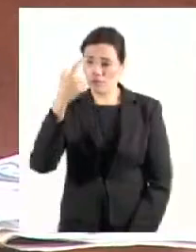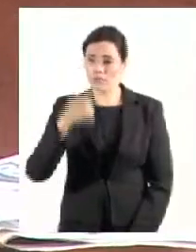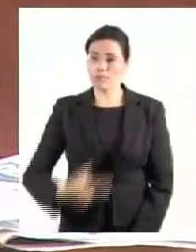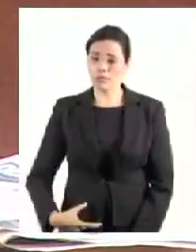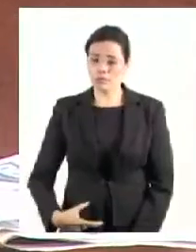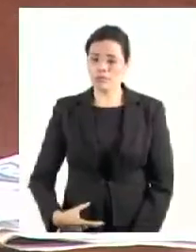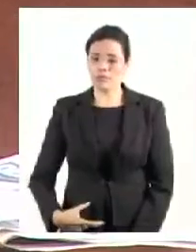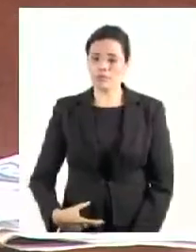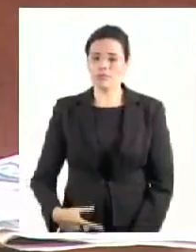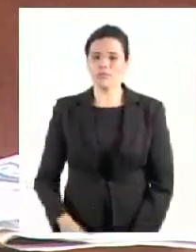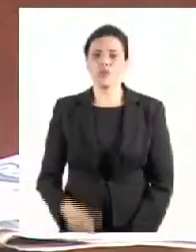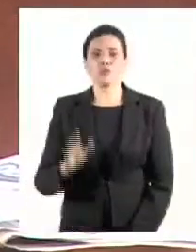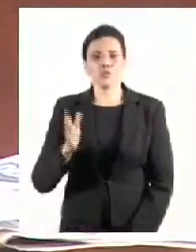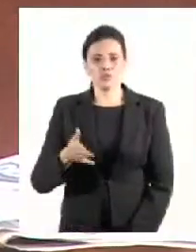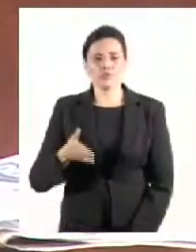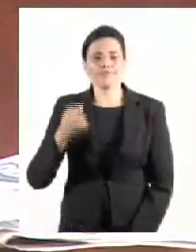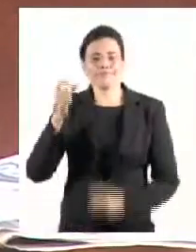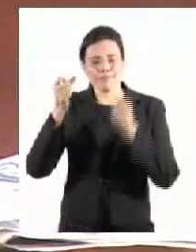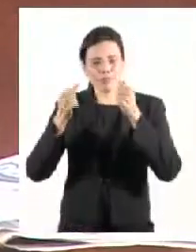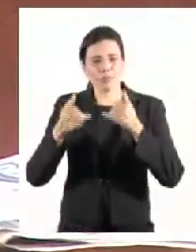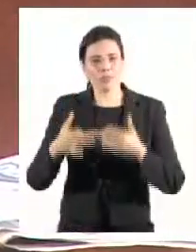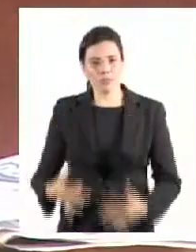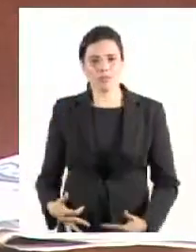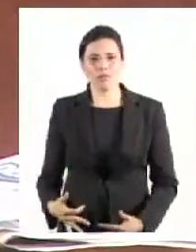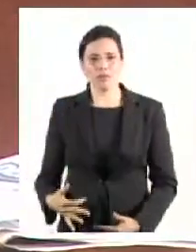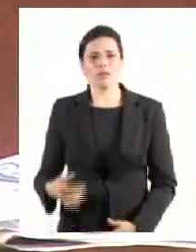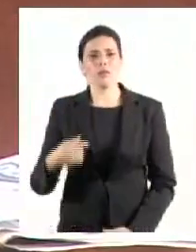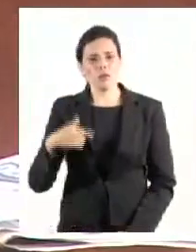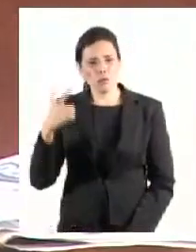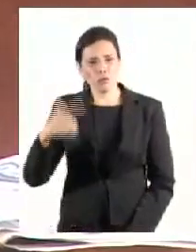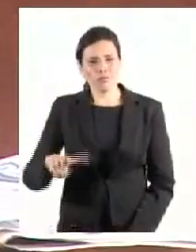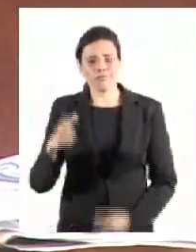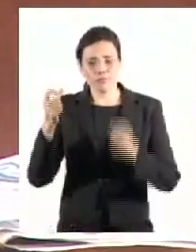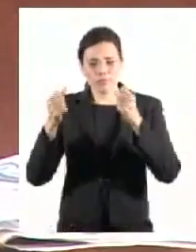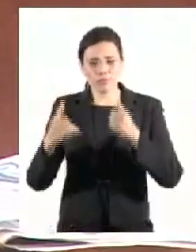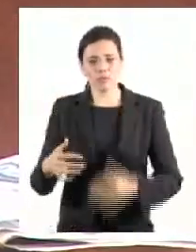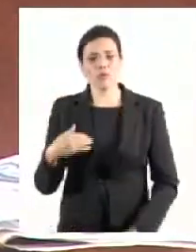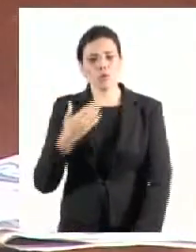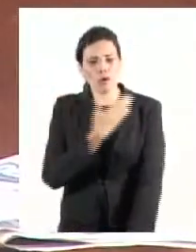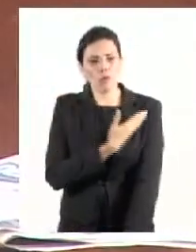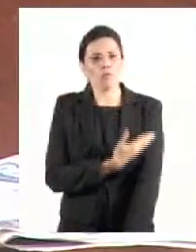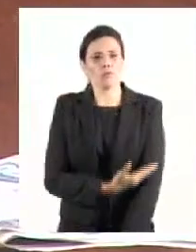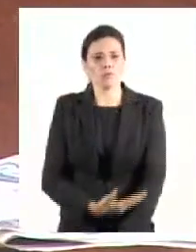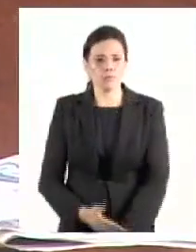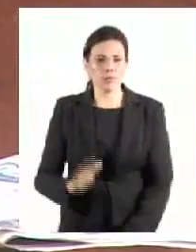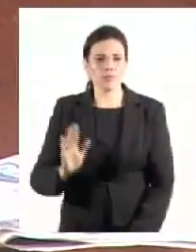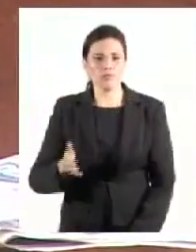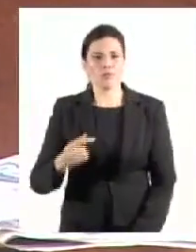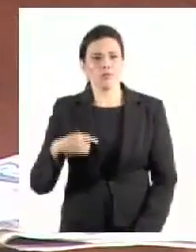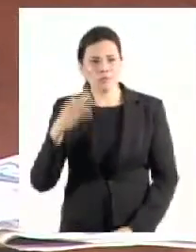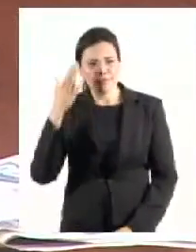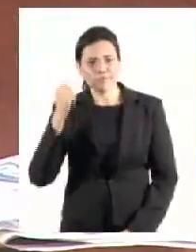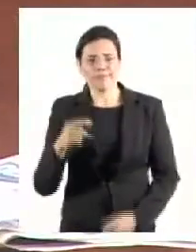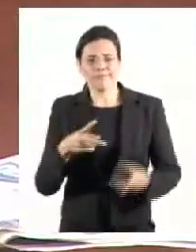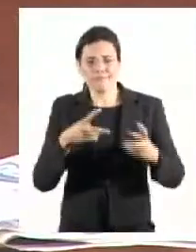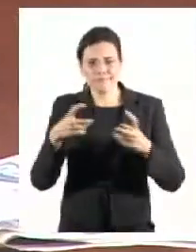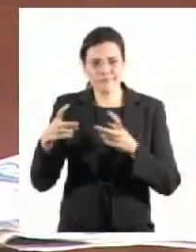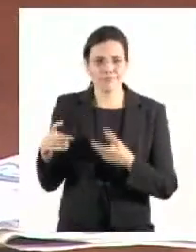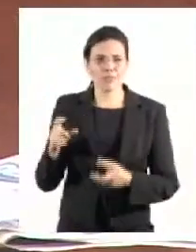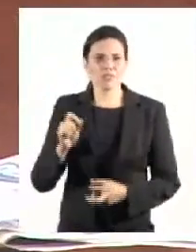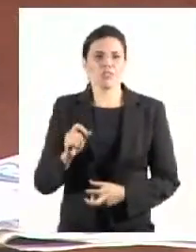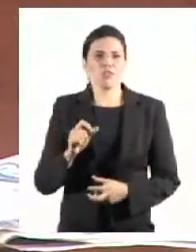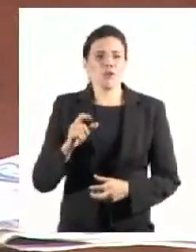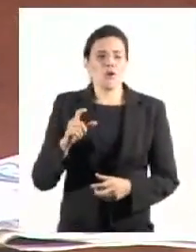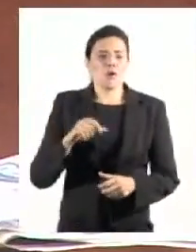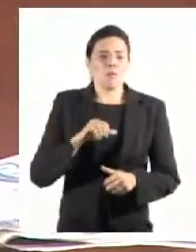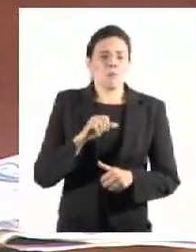e repito, muito acostumada com deputados desse estilo, que um dia estão do lado de cá, do outro dia do lado de